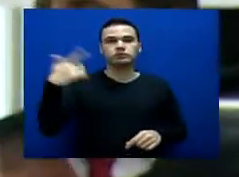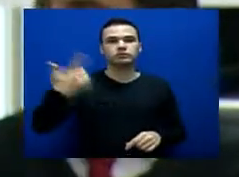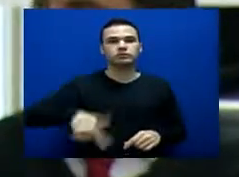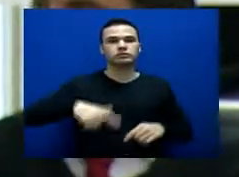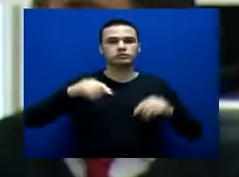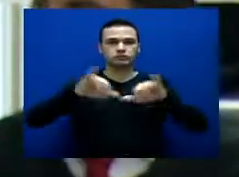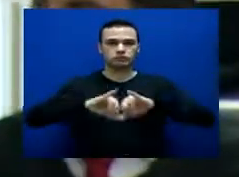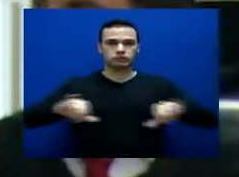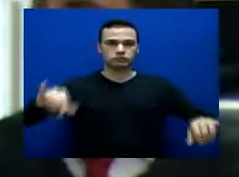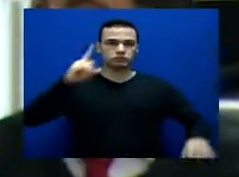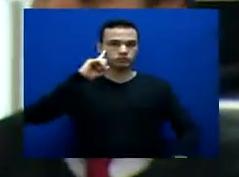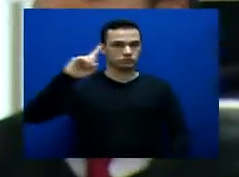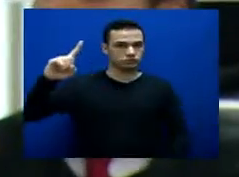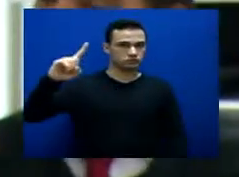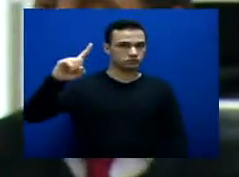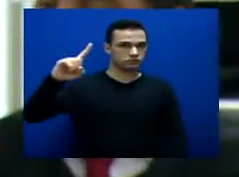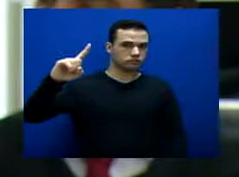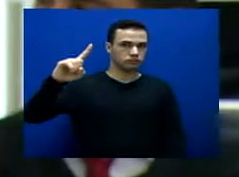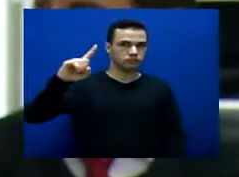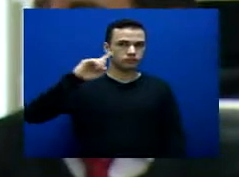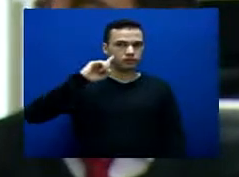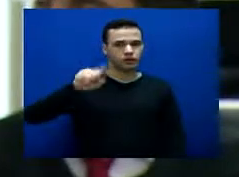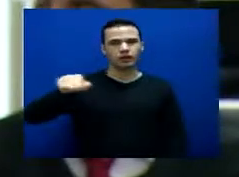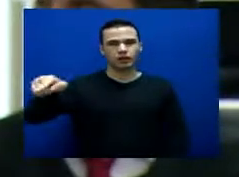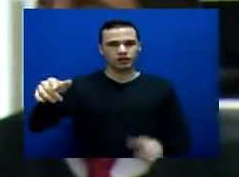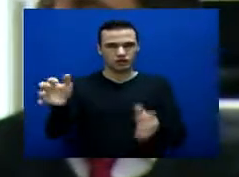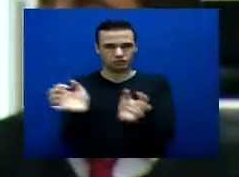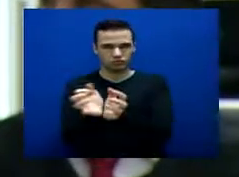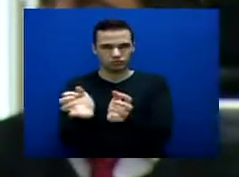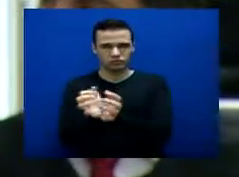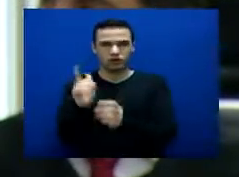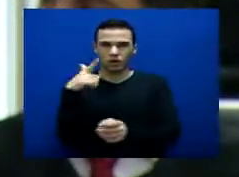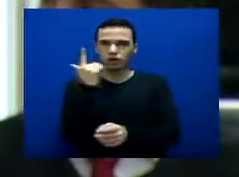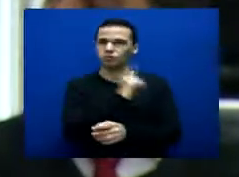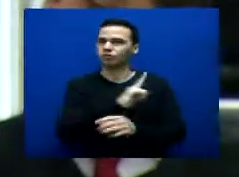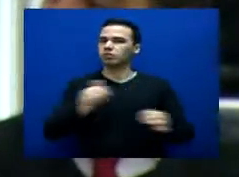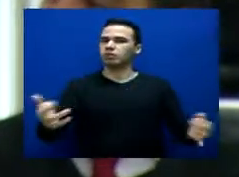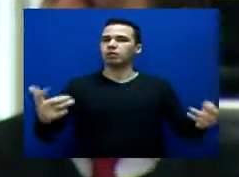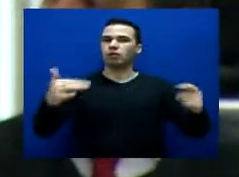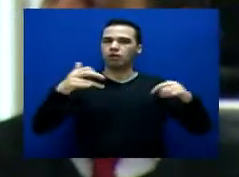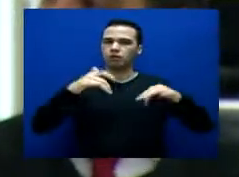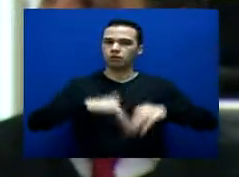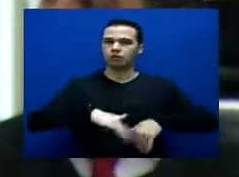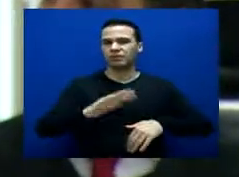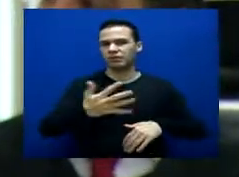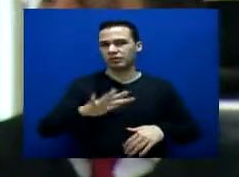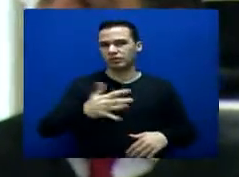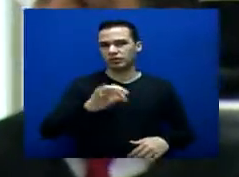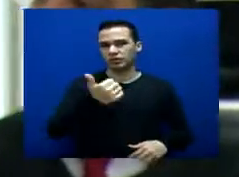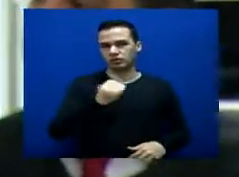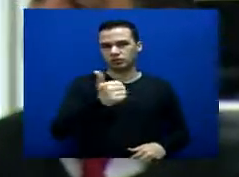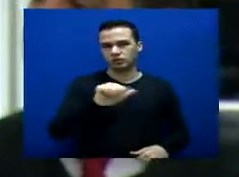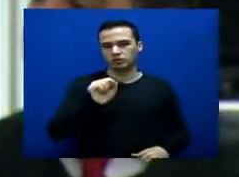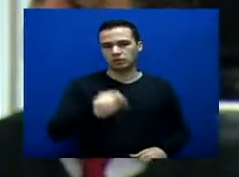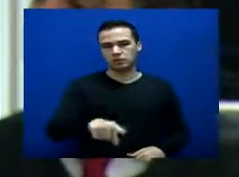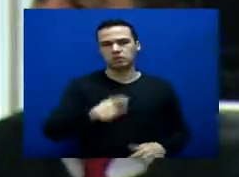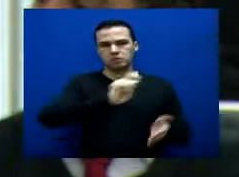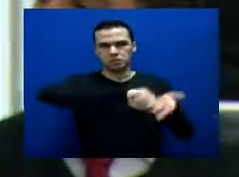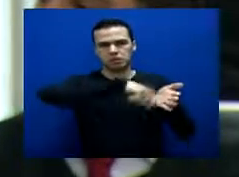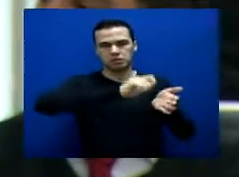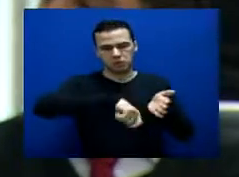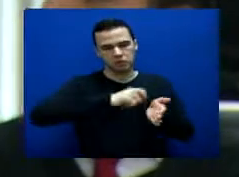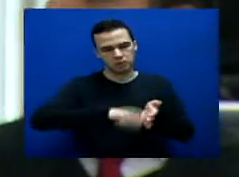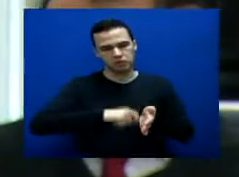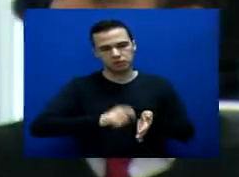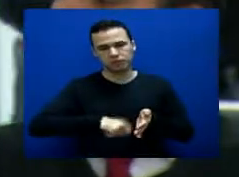lembrete que no dia que esse movimento conseguiu reunir em torno de 11 mil assinaturas